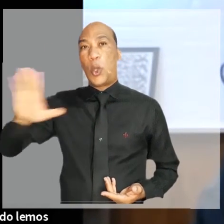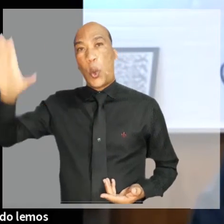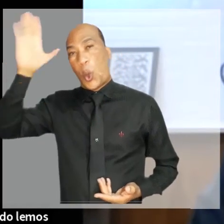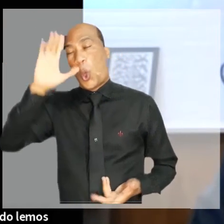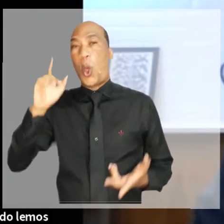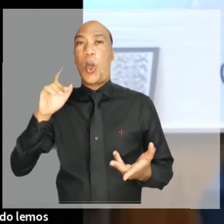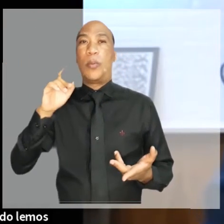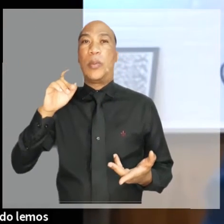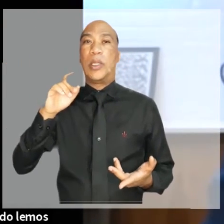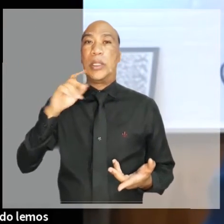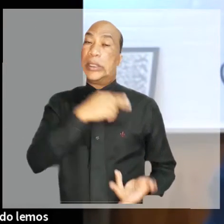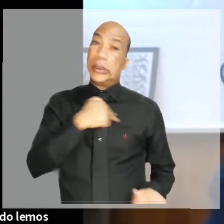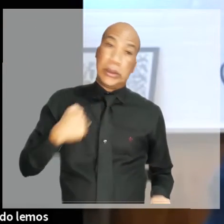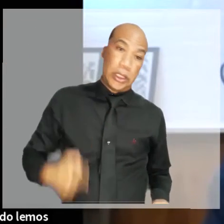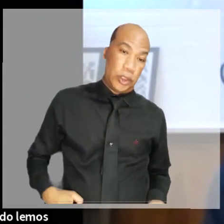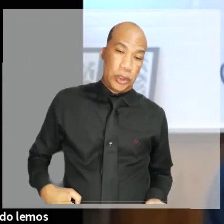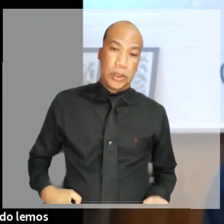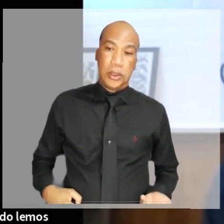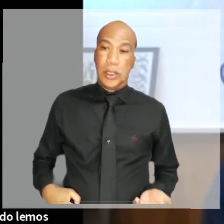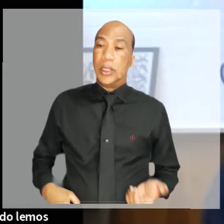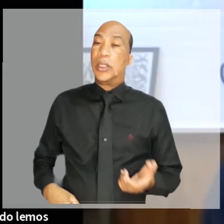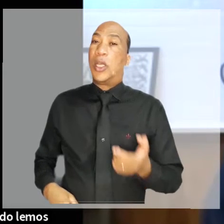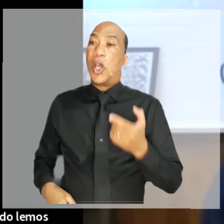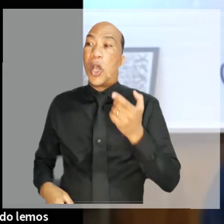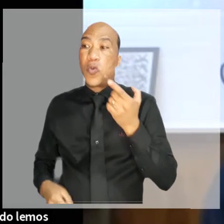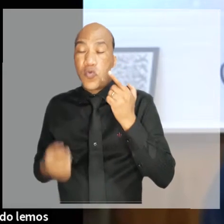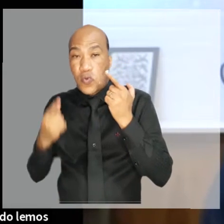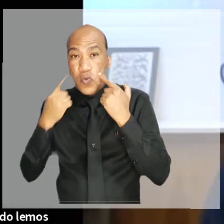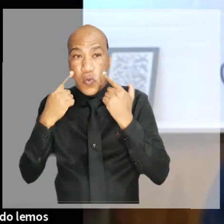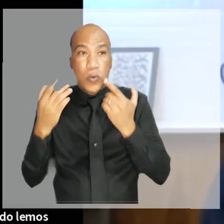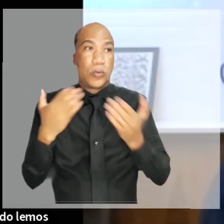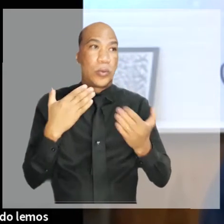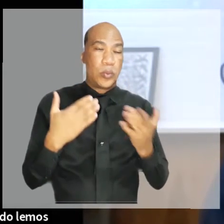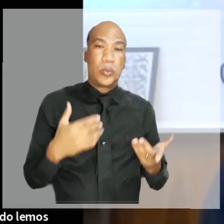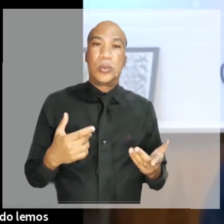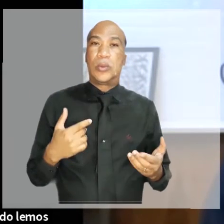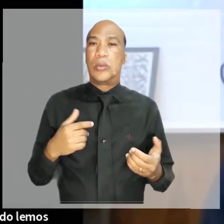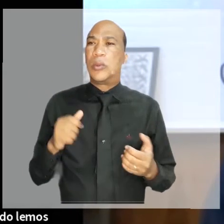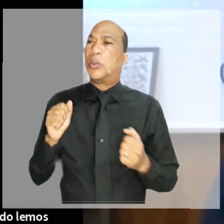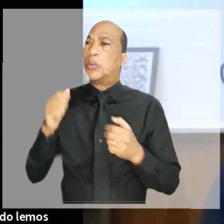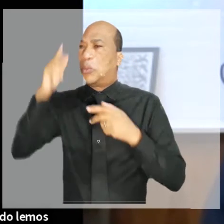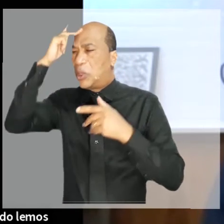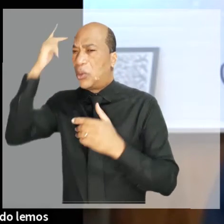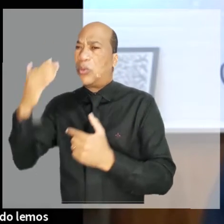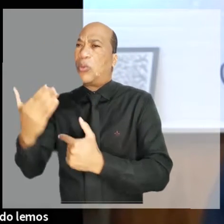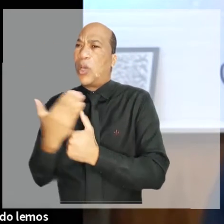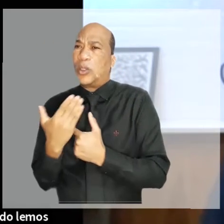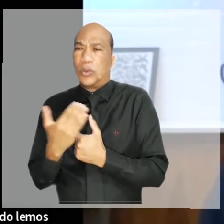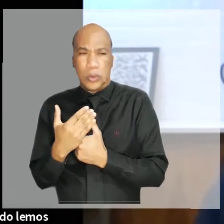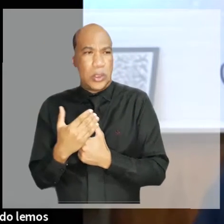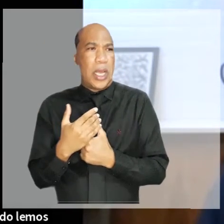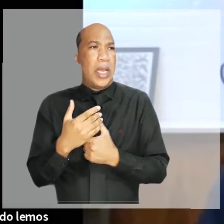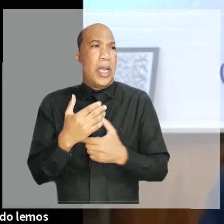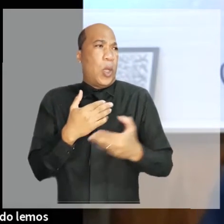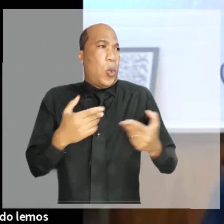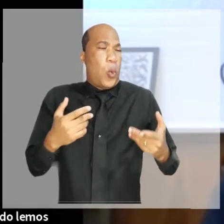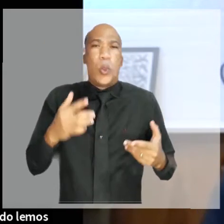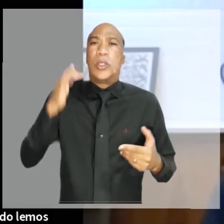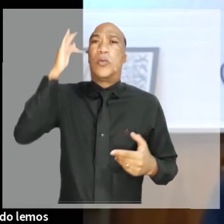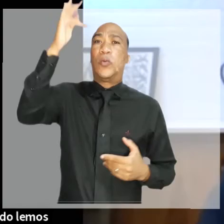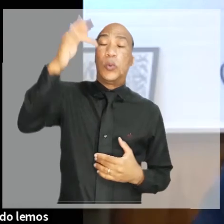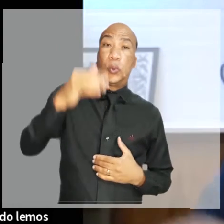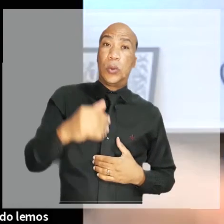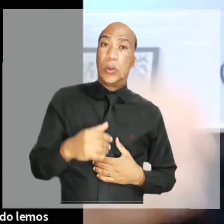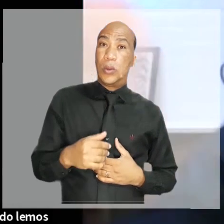o futuro, né? E esse é o objetivo da série, né? Ela é uma série que